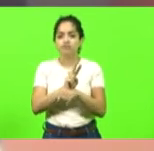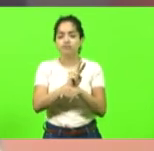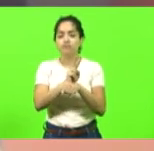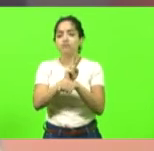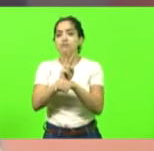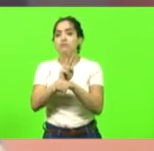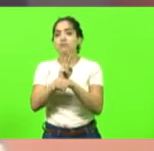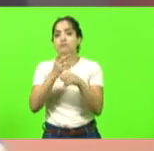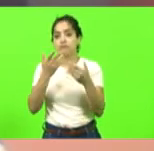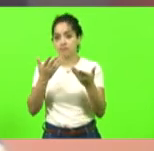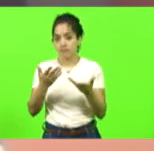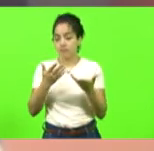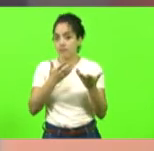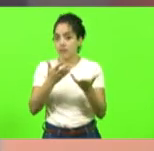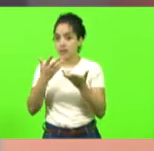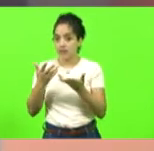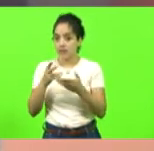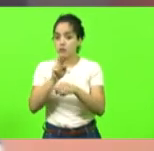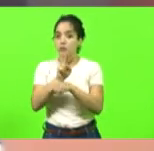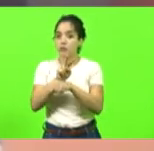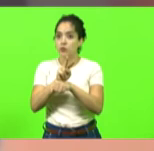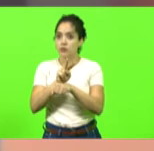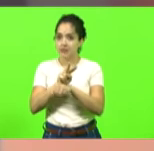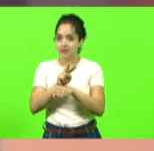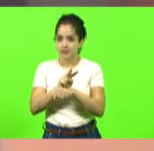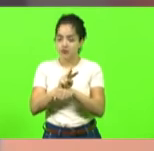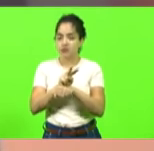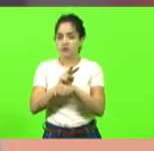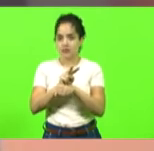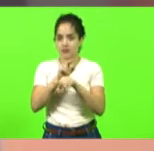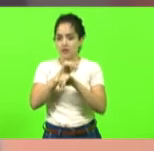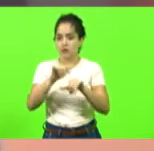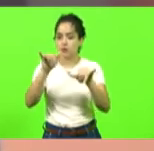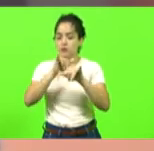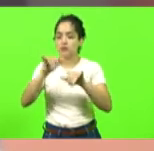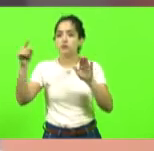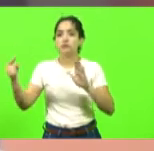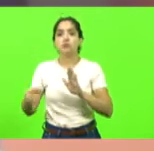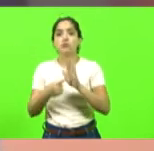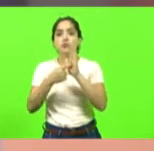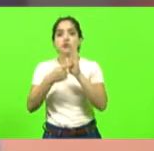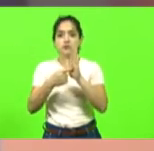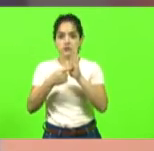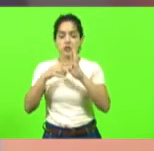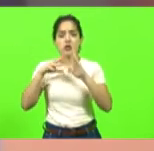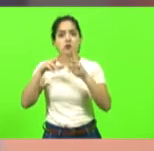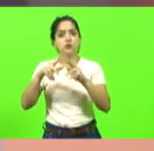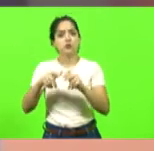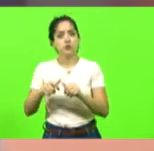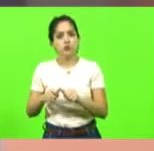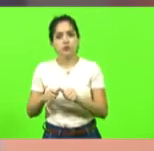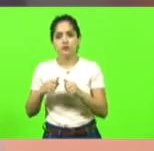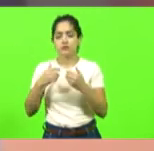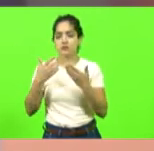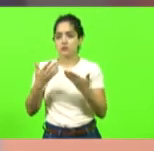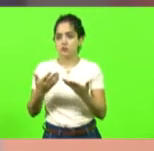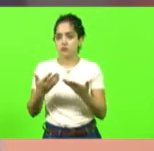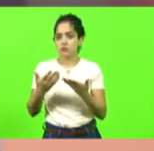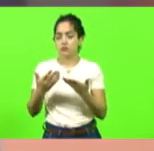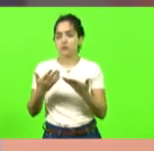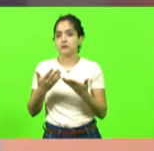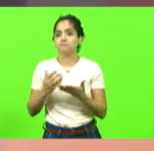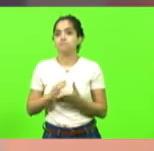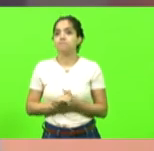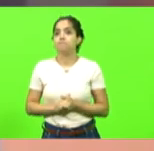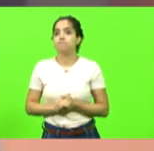atentos, querendo proteger, anunciando e denunciando todas as coisas que nos incomodam.